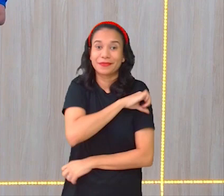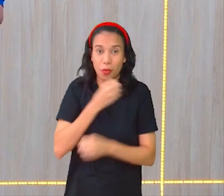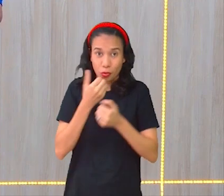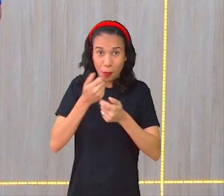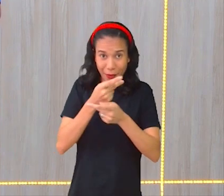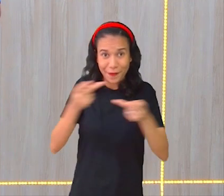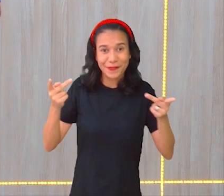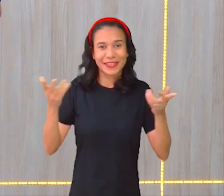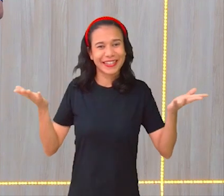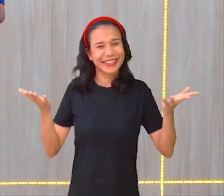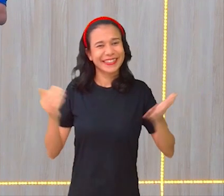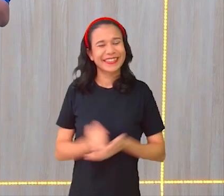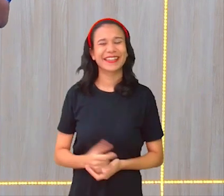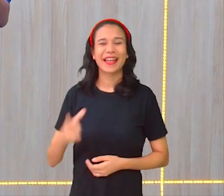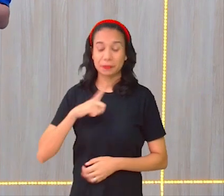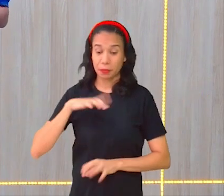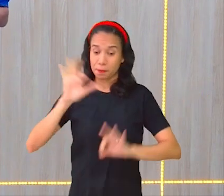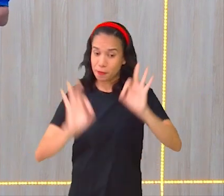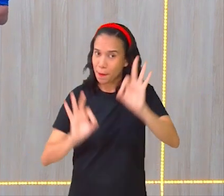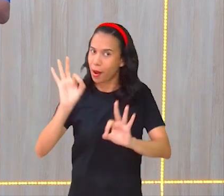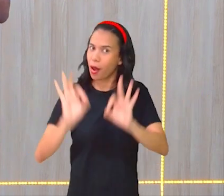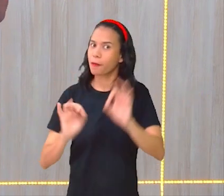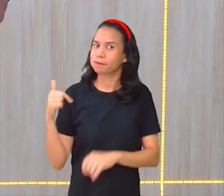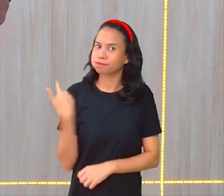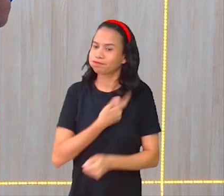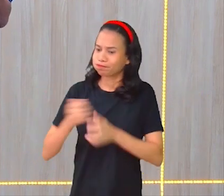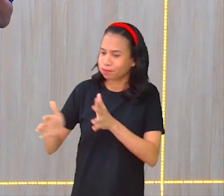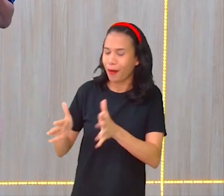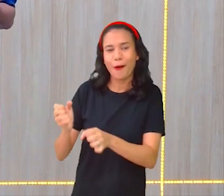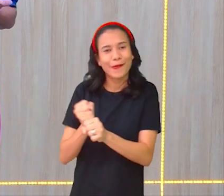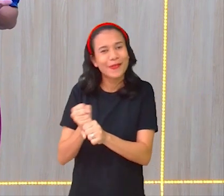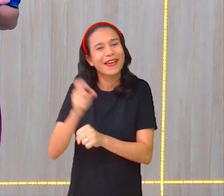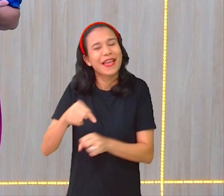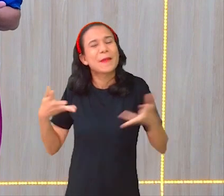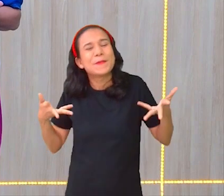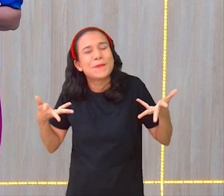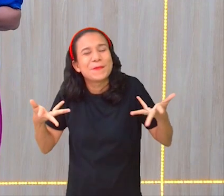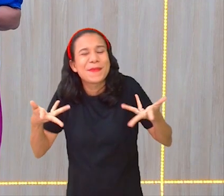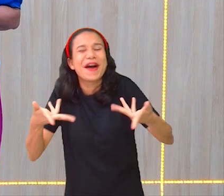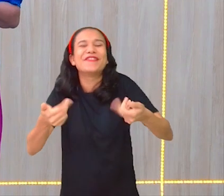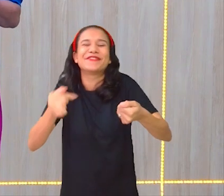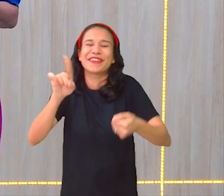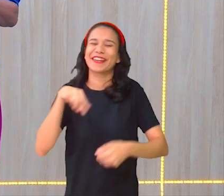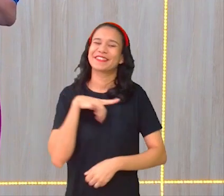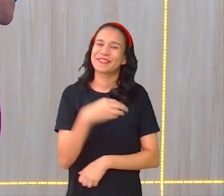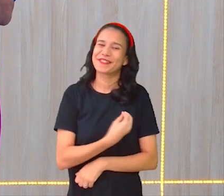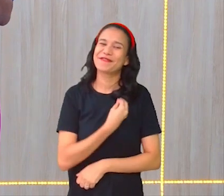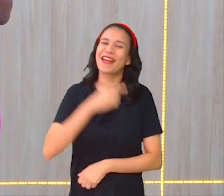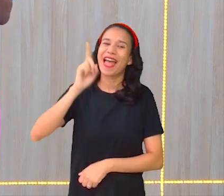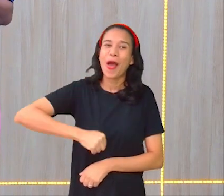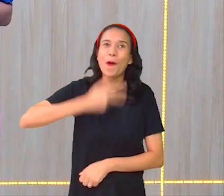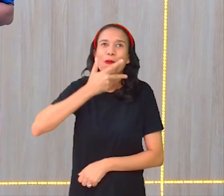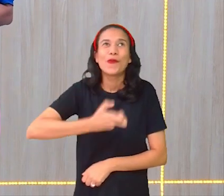Como vocês estão? Estão preparados para essa época do ano tão maravilhosa, não é? O Natal